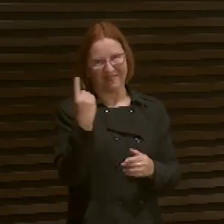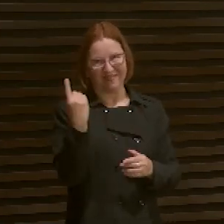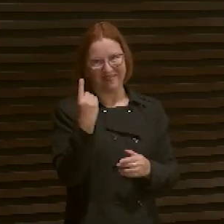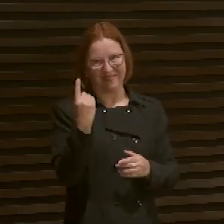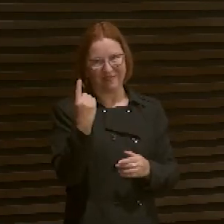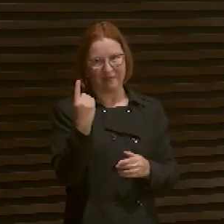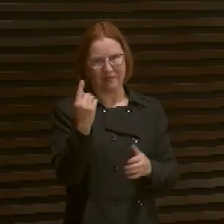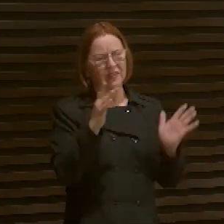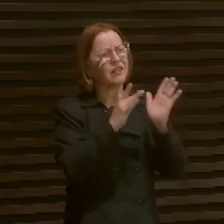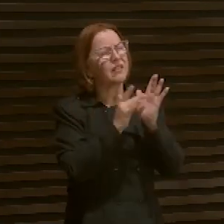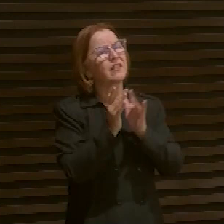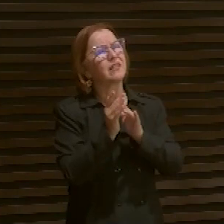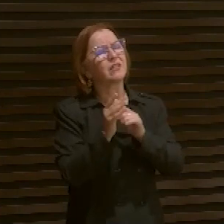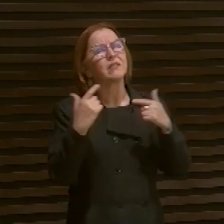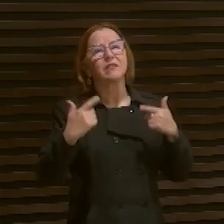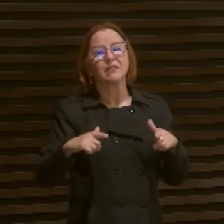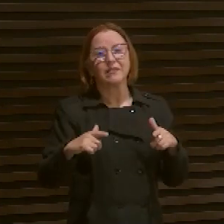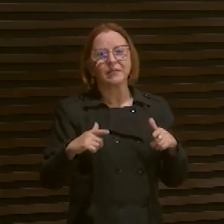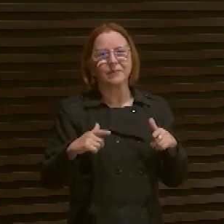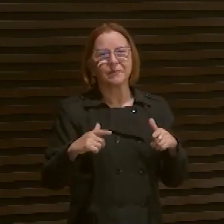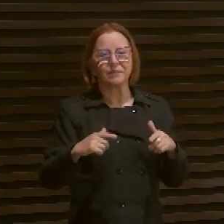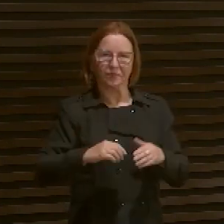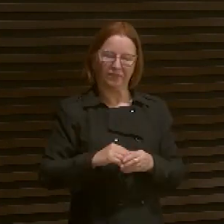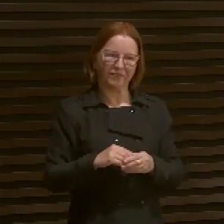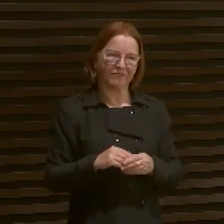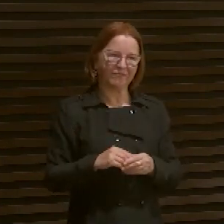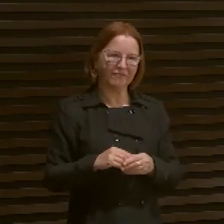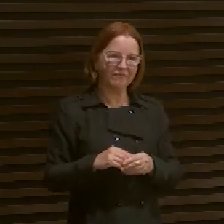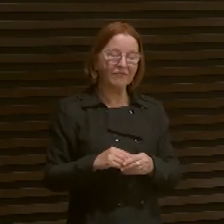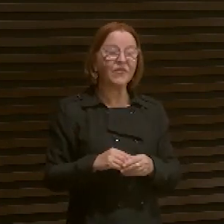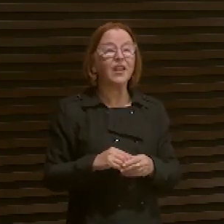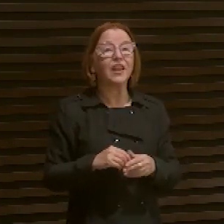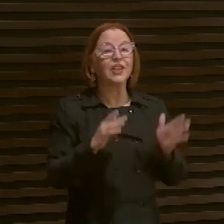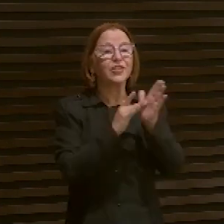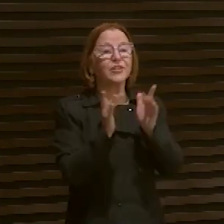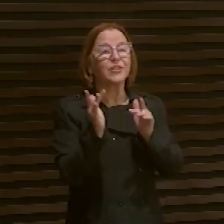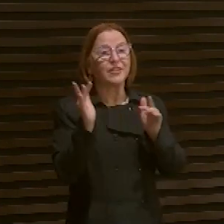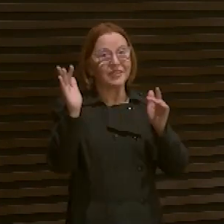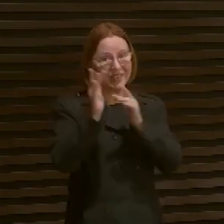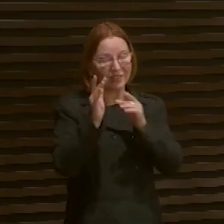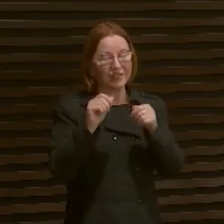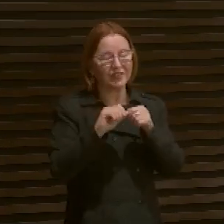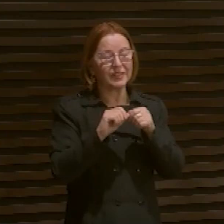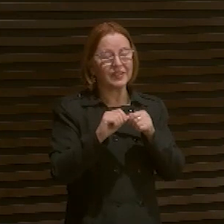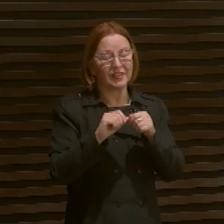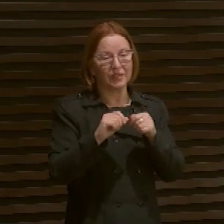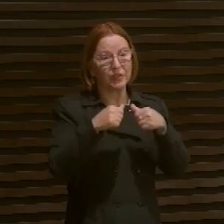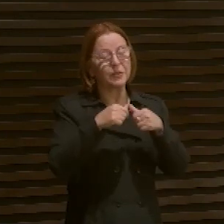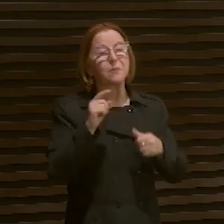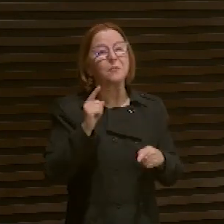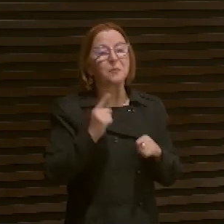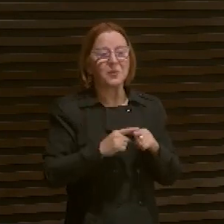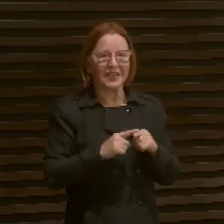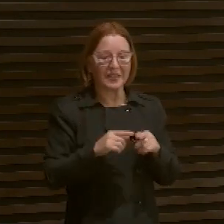que Jesus está fazendo aqui? Ele está sendo didático. Ele está preparando os seus discípulos para a